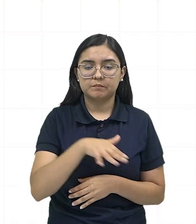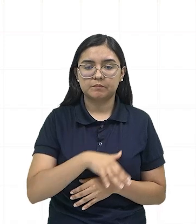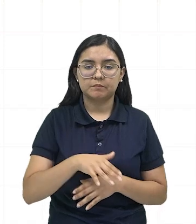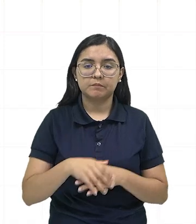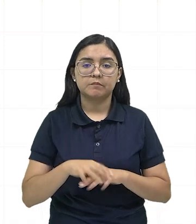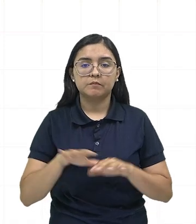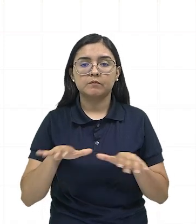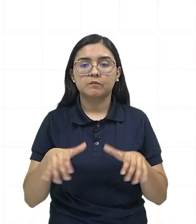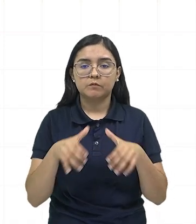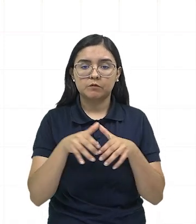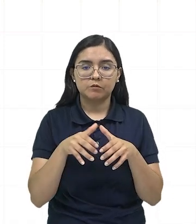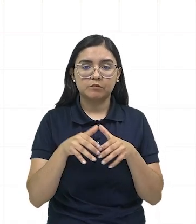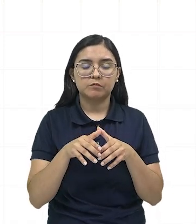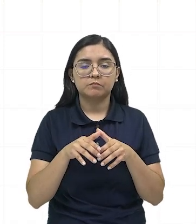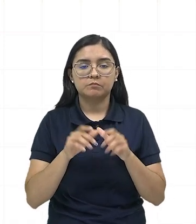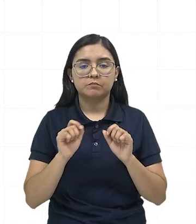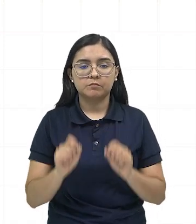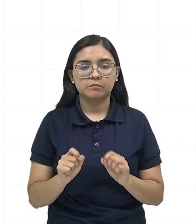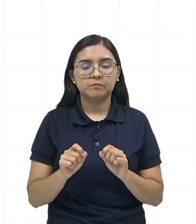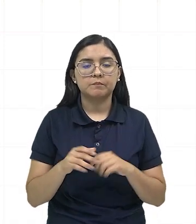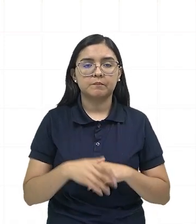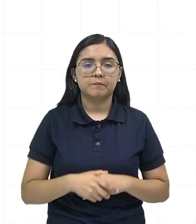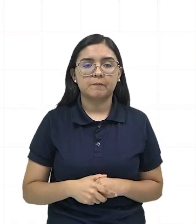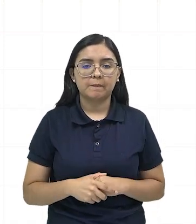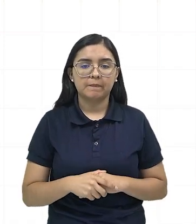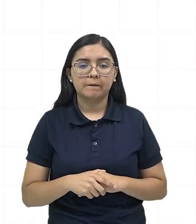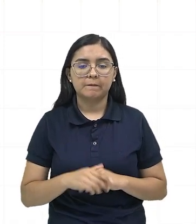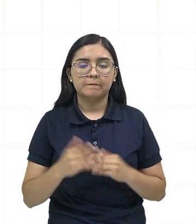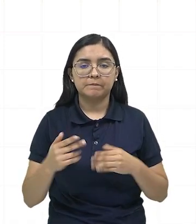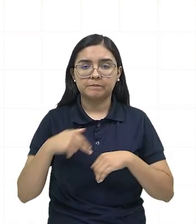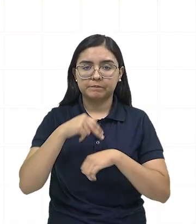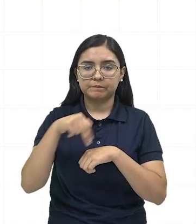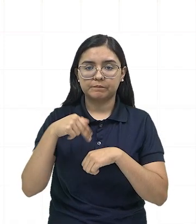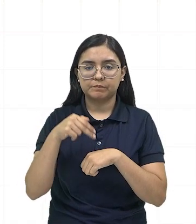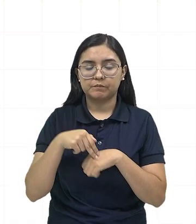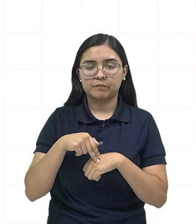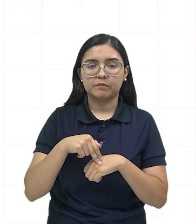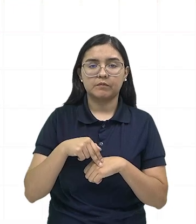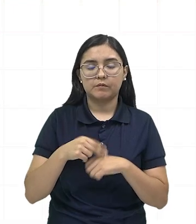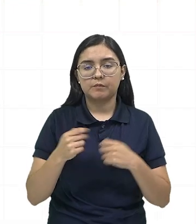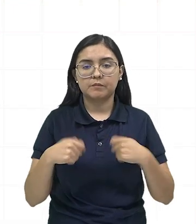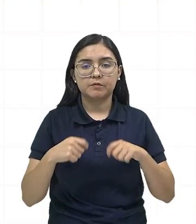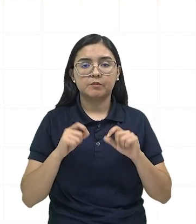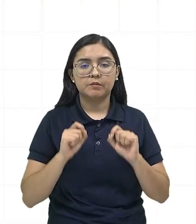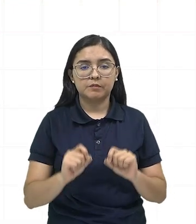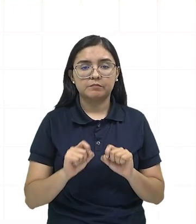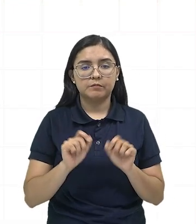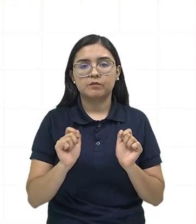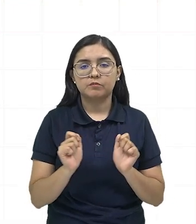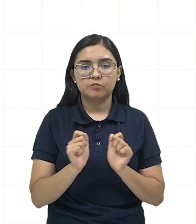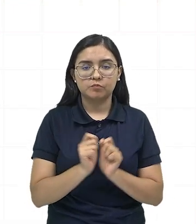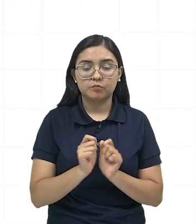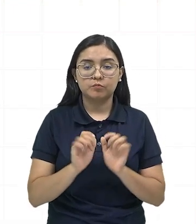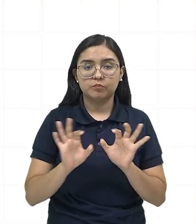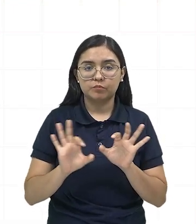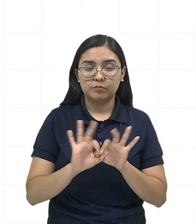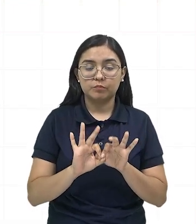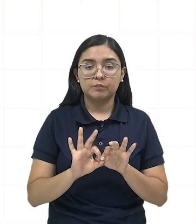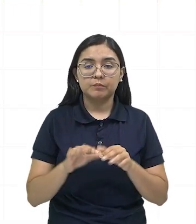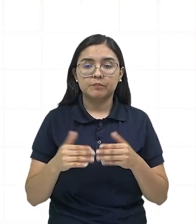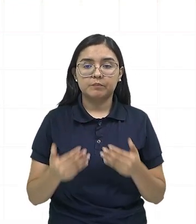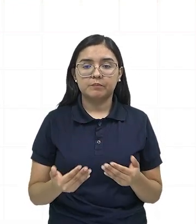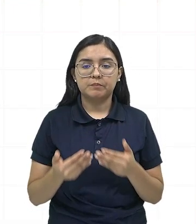de grupos que se identificam enquanto nação e que não necessariamente estarão juntos.